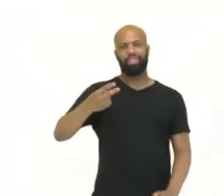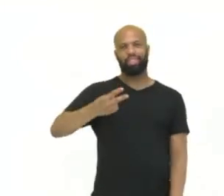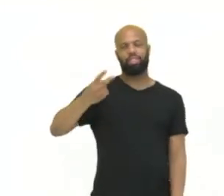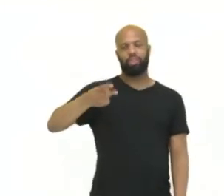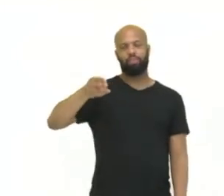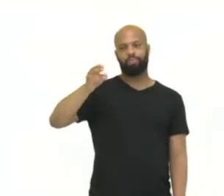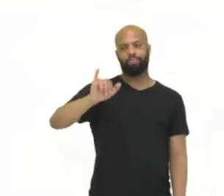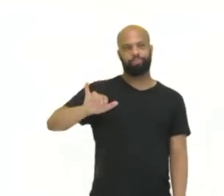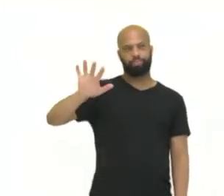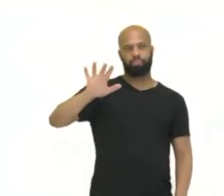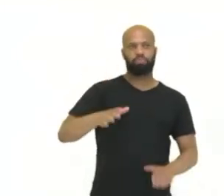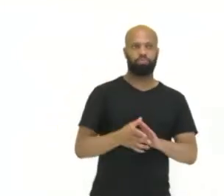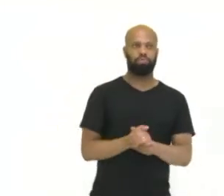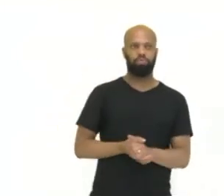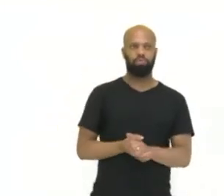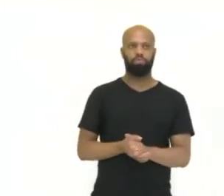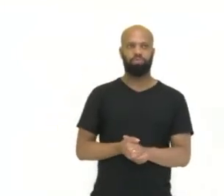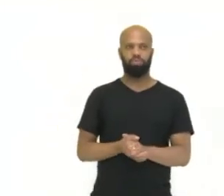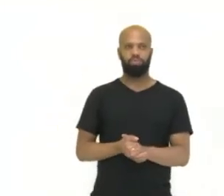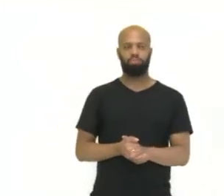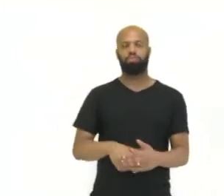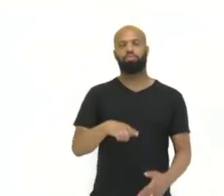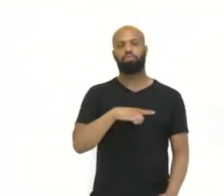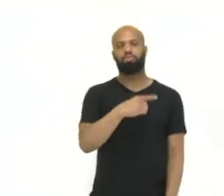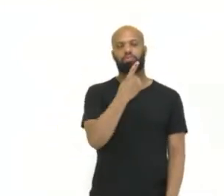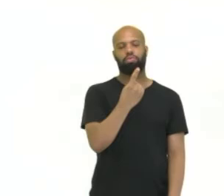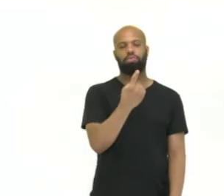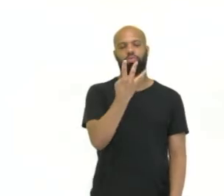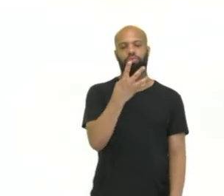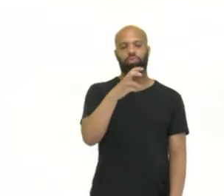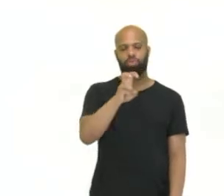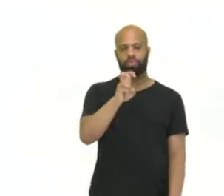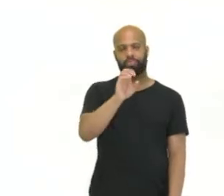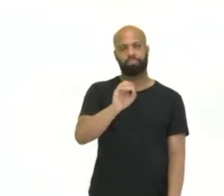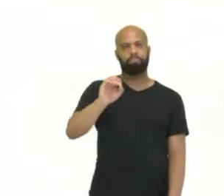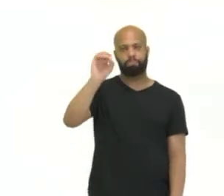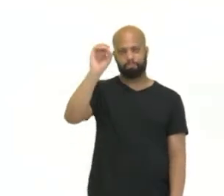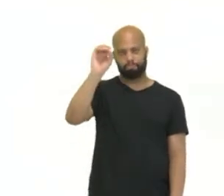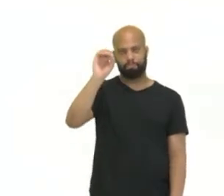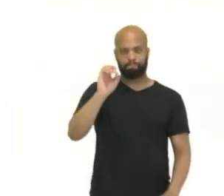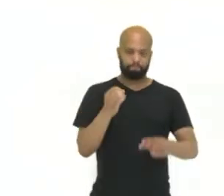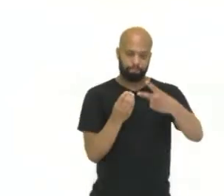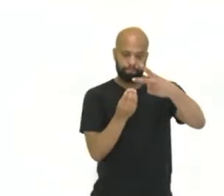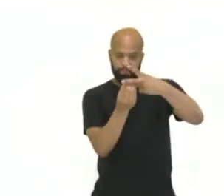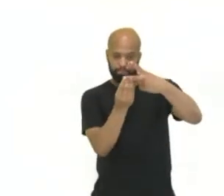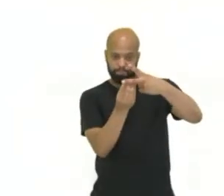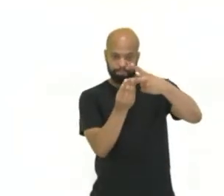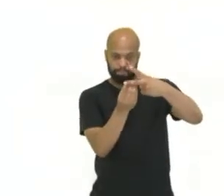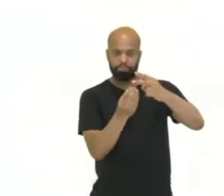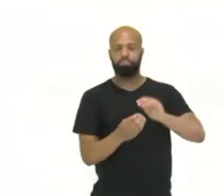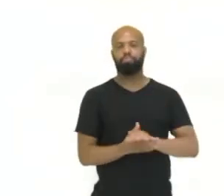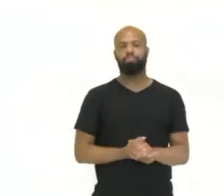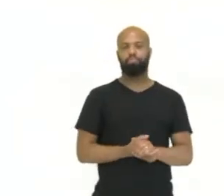no sentido horário, você vai ter 145 graus. Tá? Medindo bem direitinho.